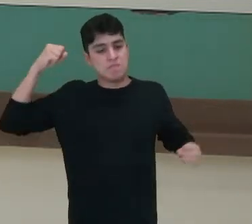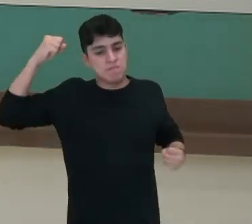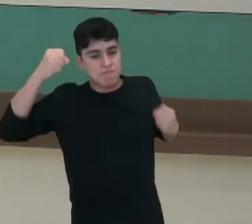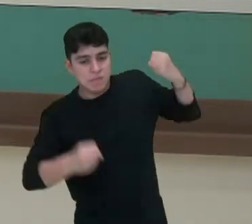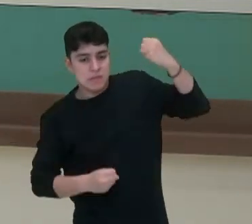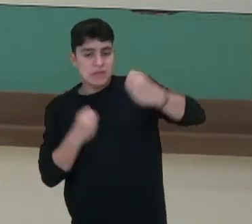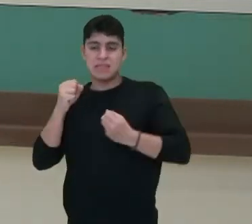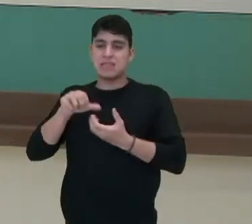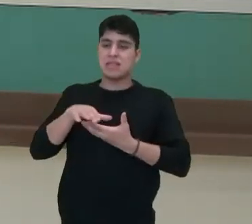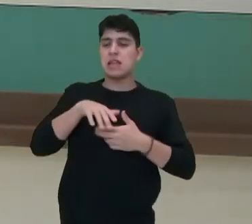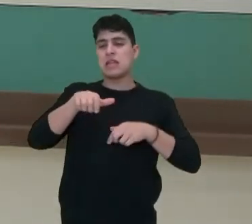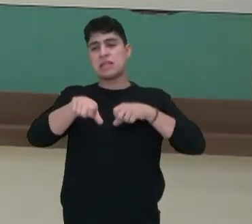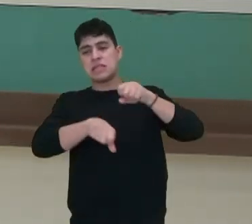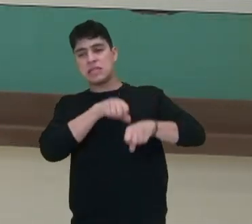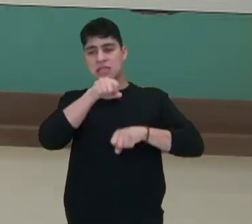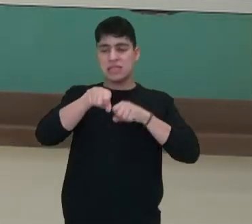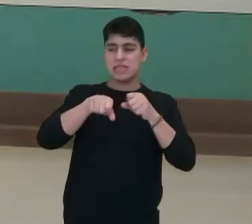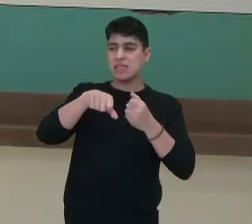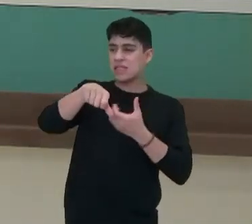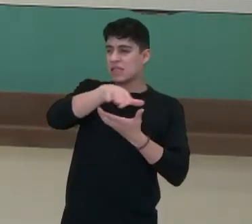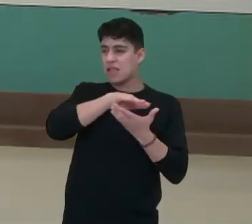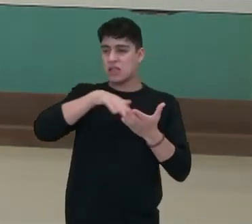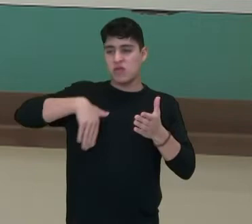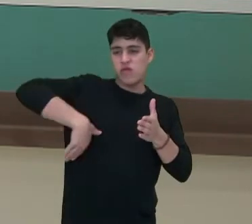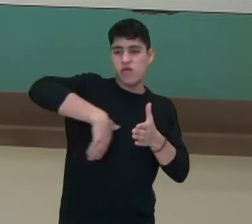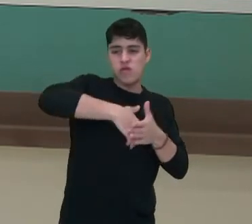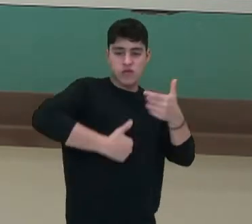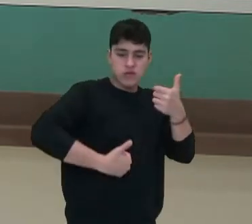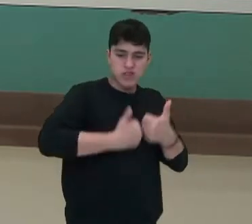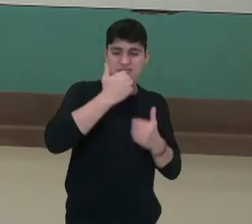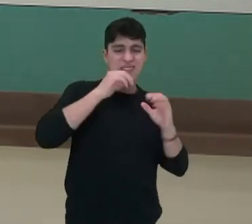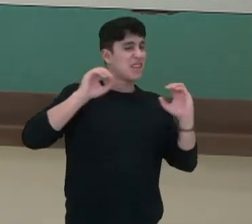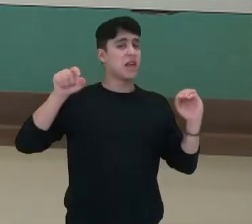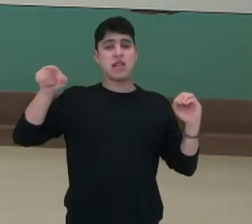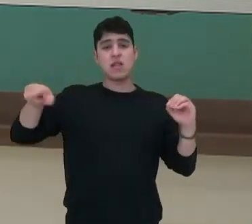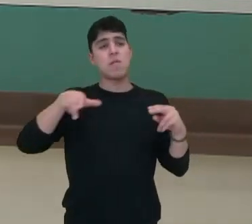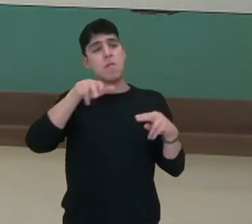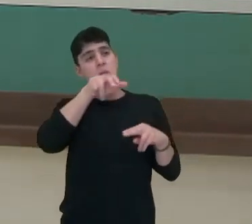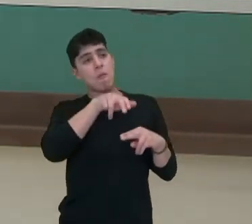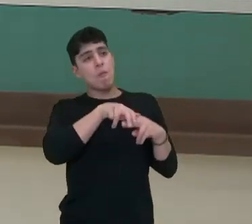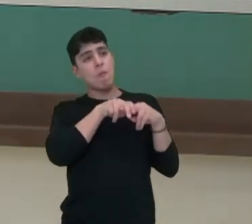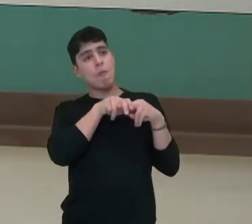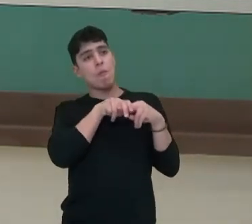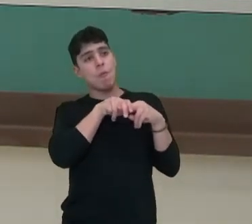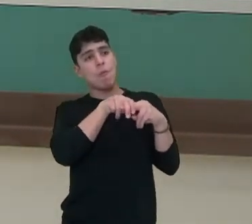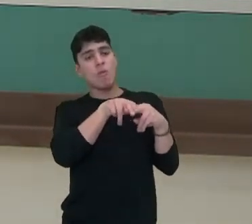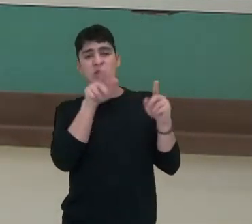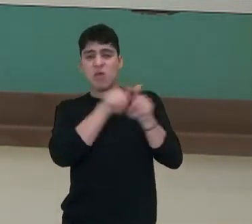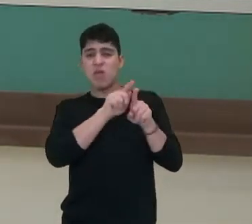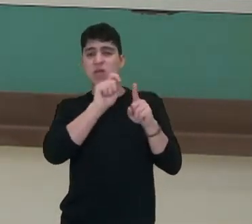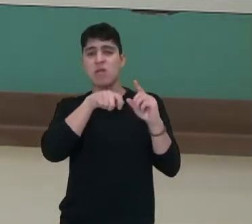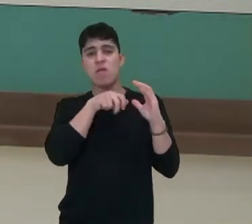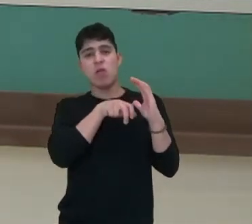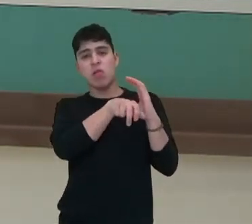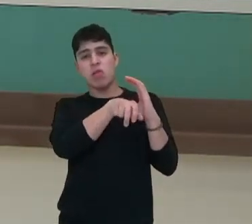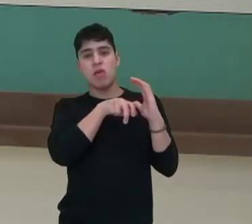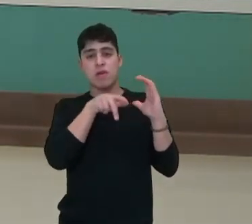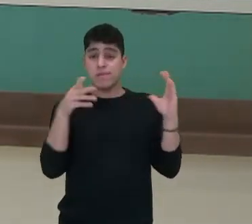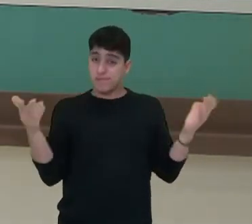não pula, que não caminha, que não corre. É uma pessoa que fica sentada o dia inteiro. Além disso,